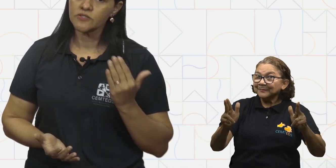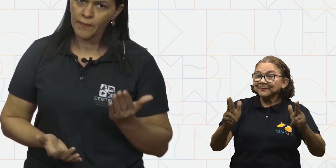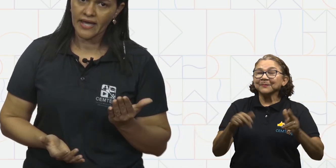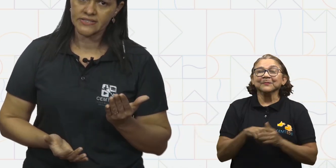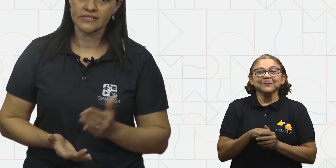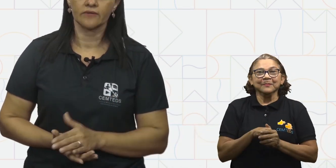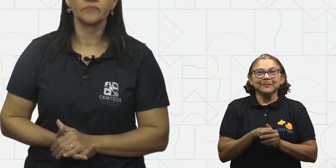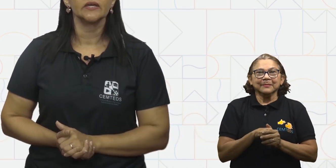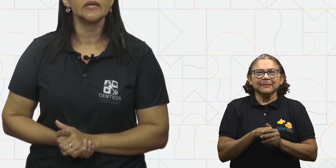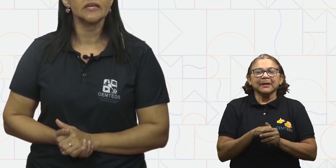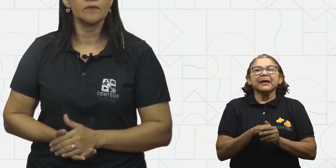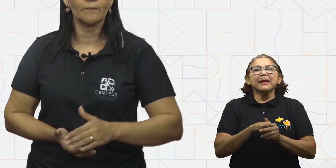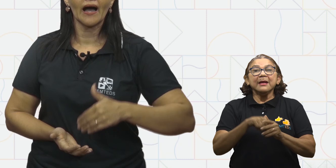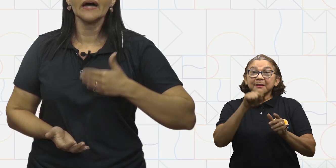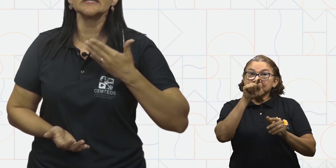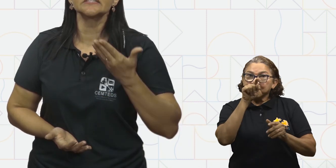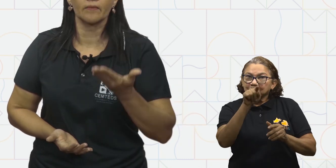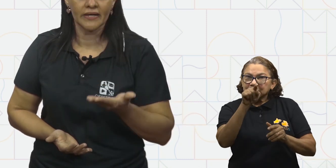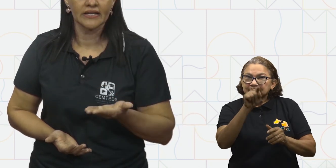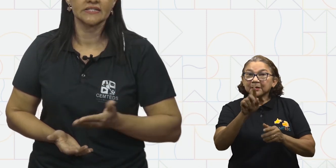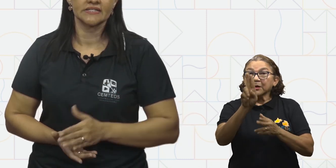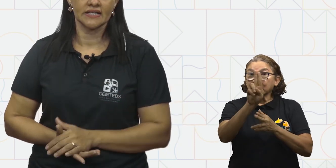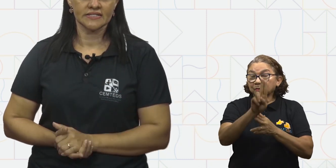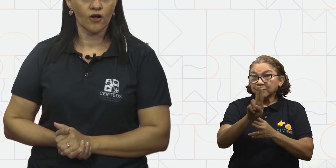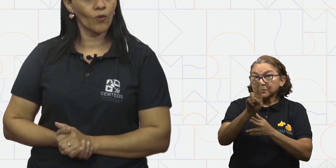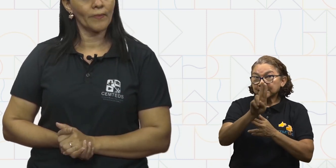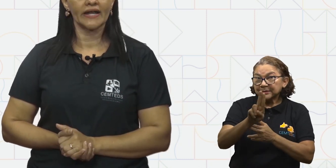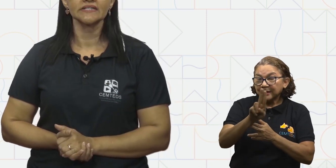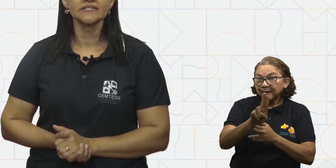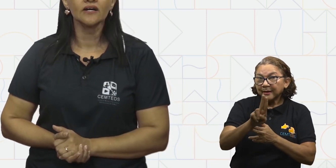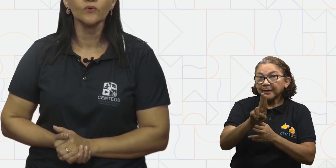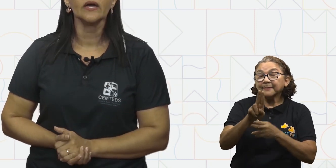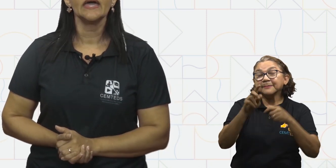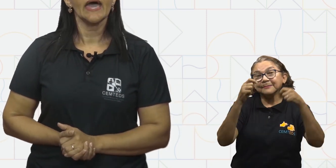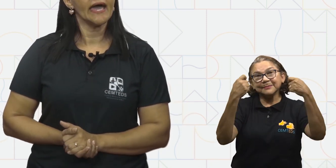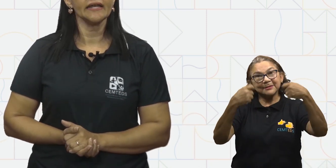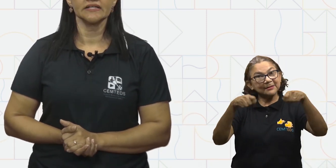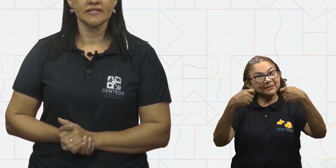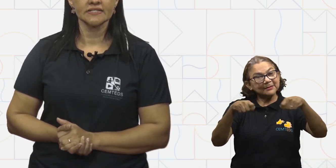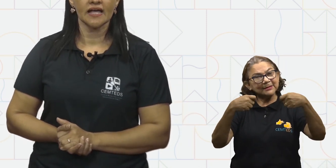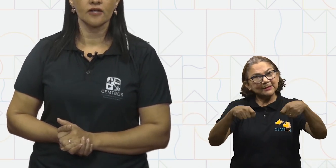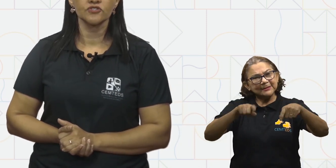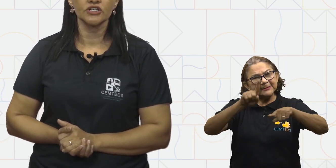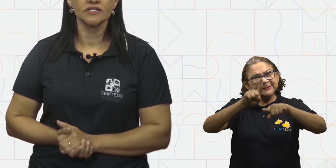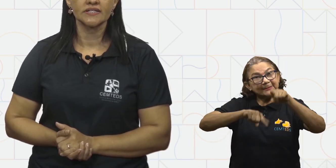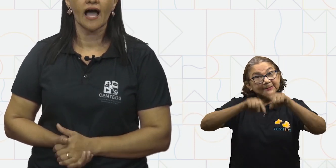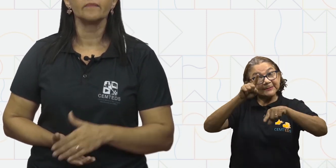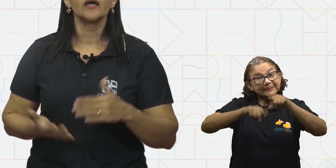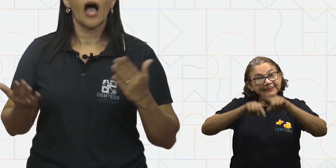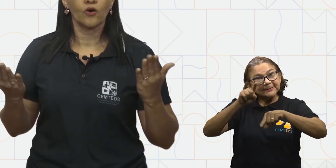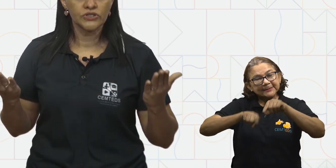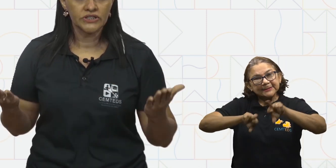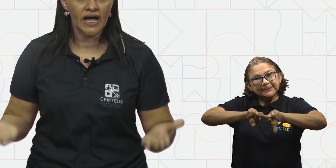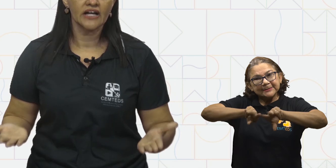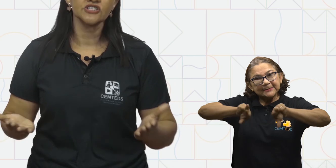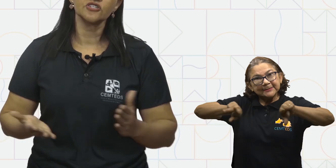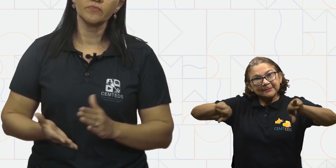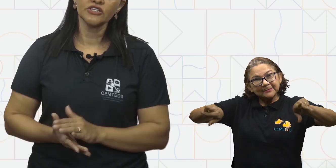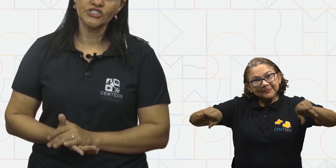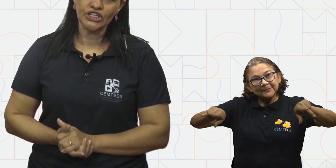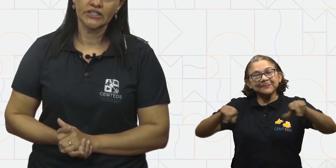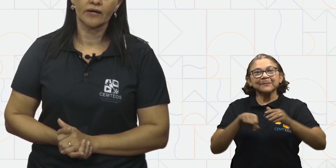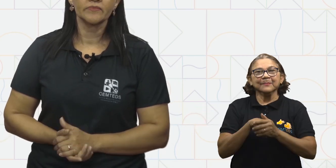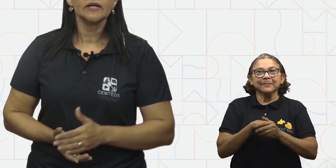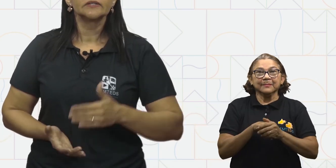mesma espécie. E que para estabelecer essa comparação é necessário utilizar a unidade